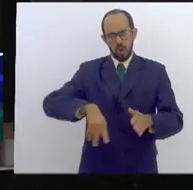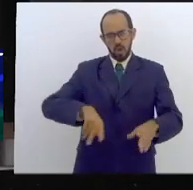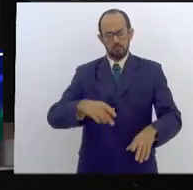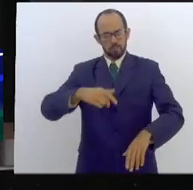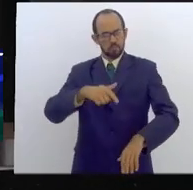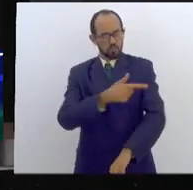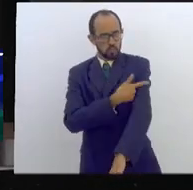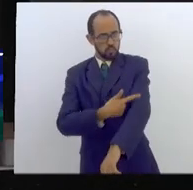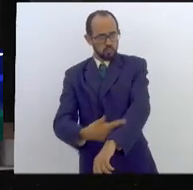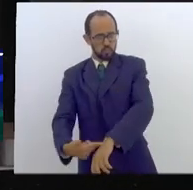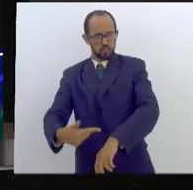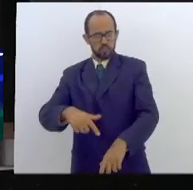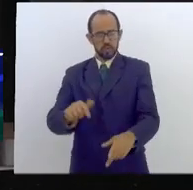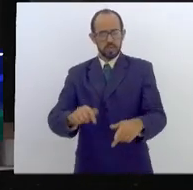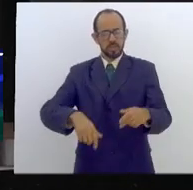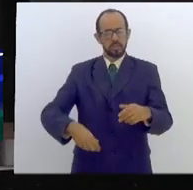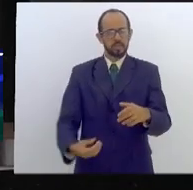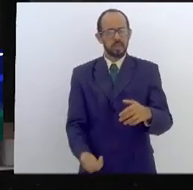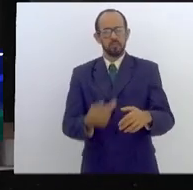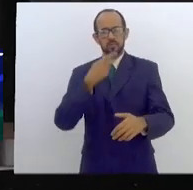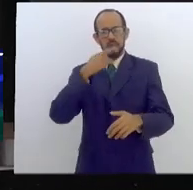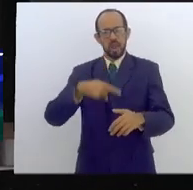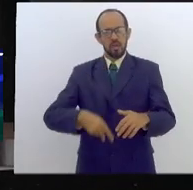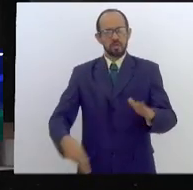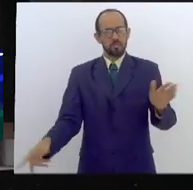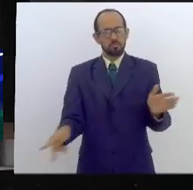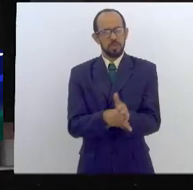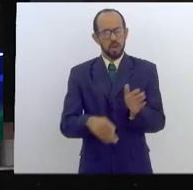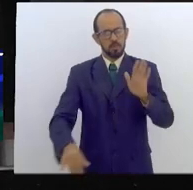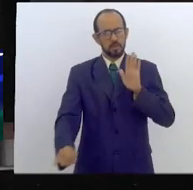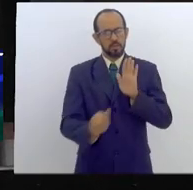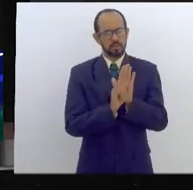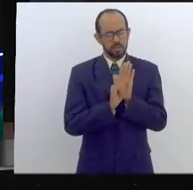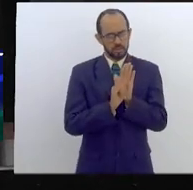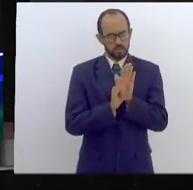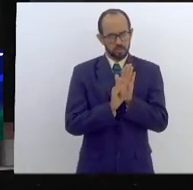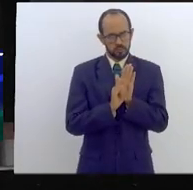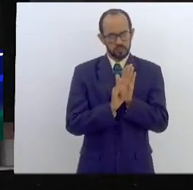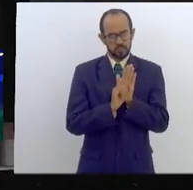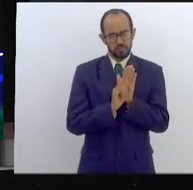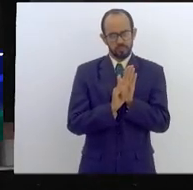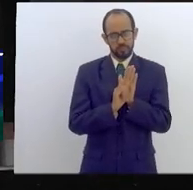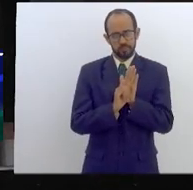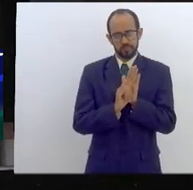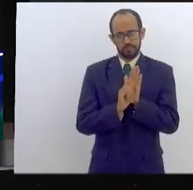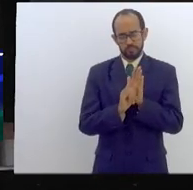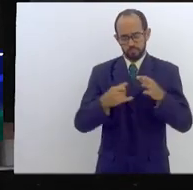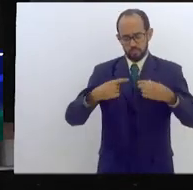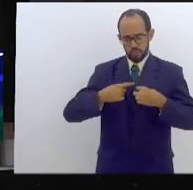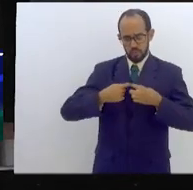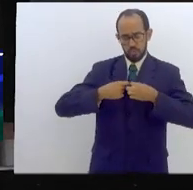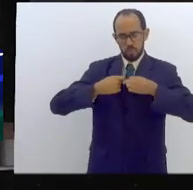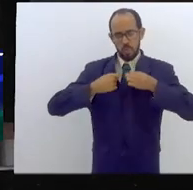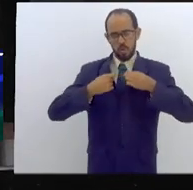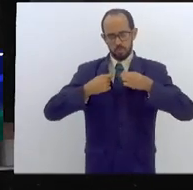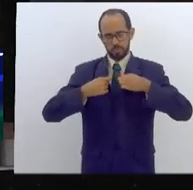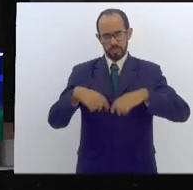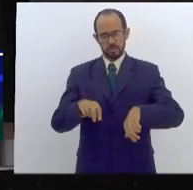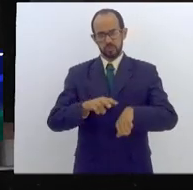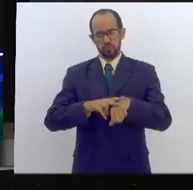buscava afirmar sua identidade, como uniformes